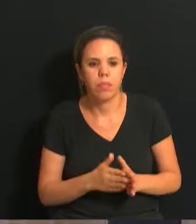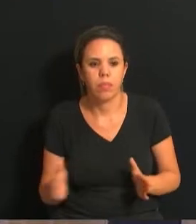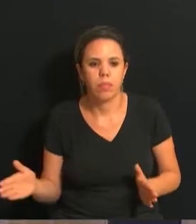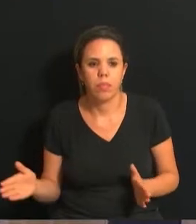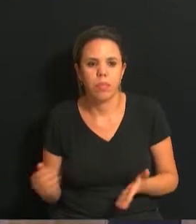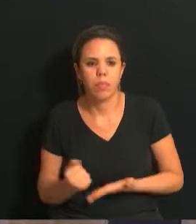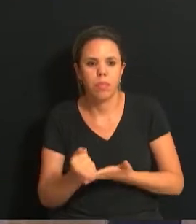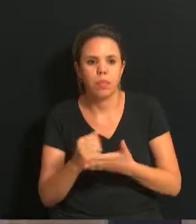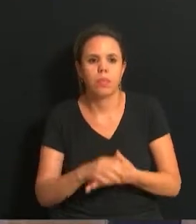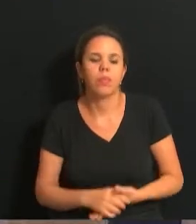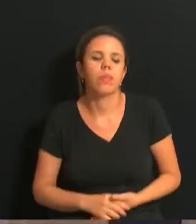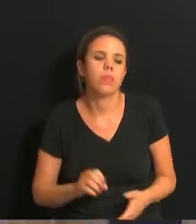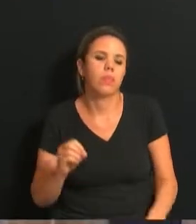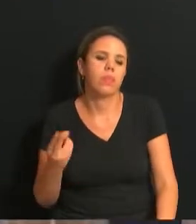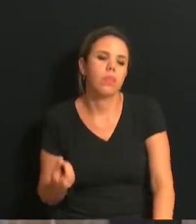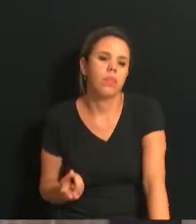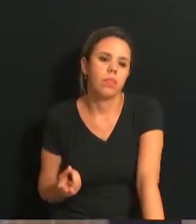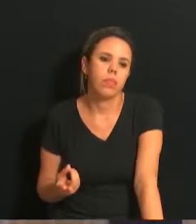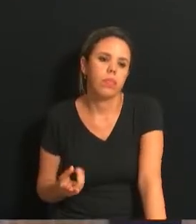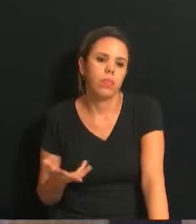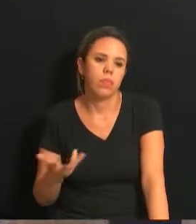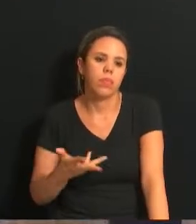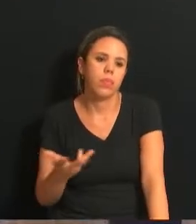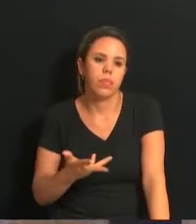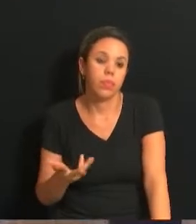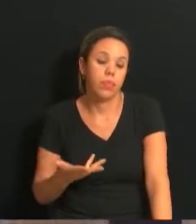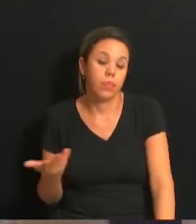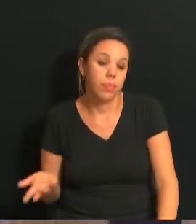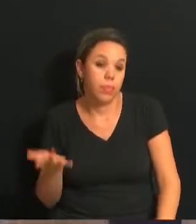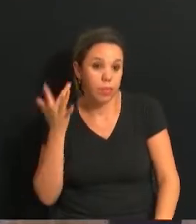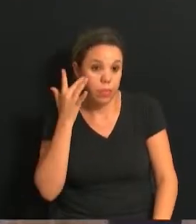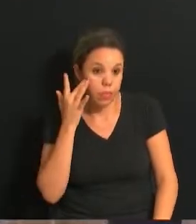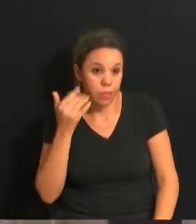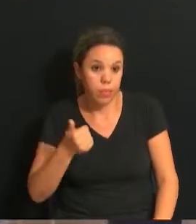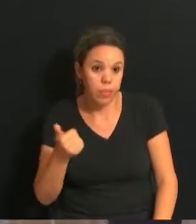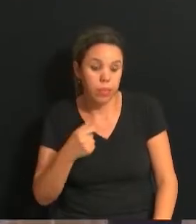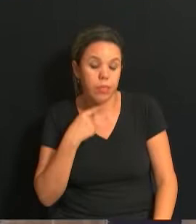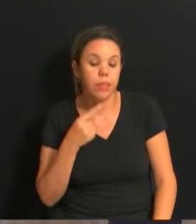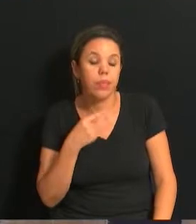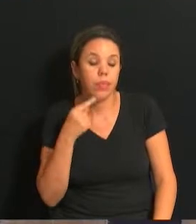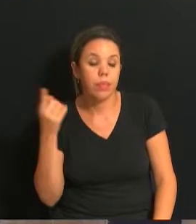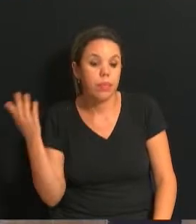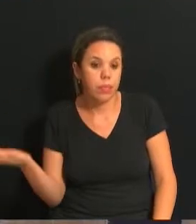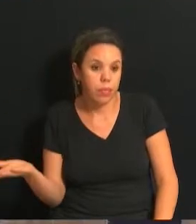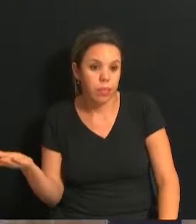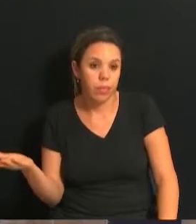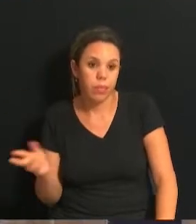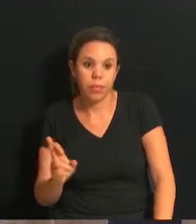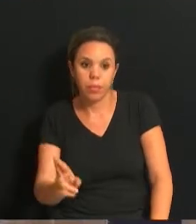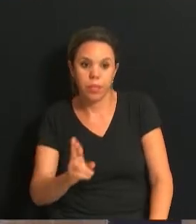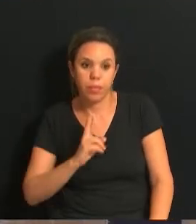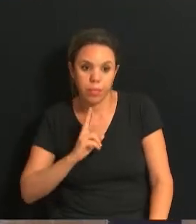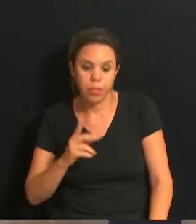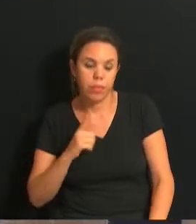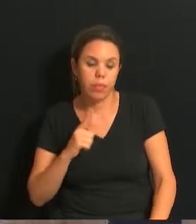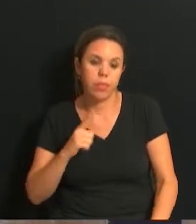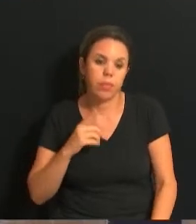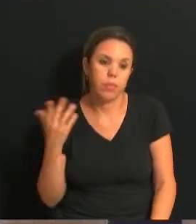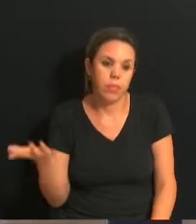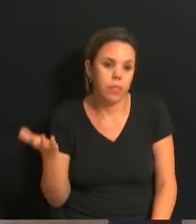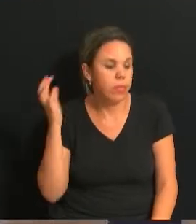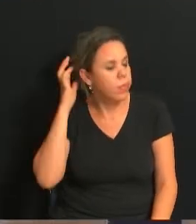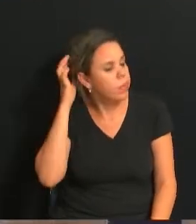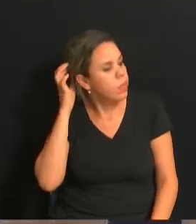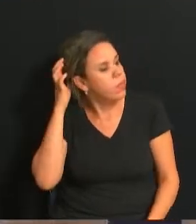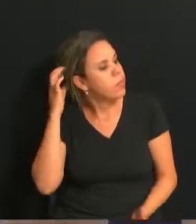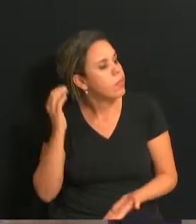ajudou ou agilizou? Então, eu acho que esse é o primeiro questionamento, que a resposta que nós tivemos da